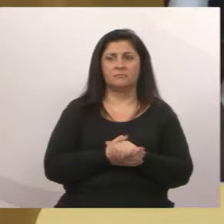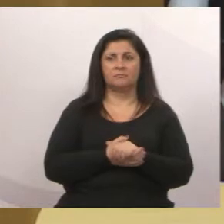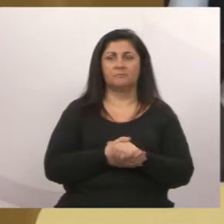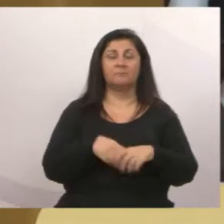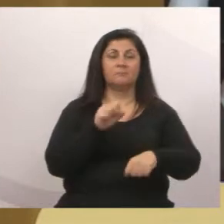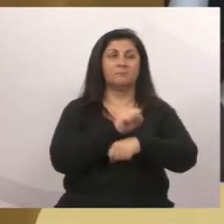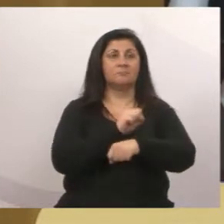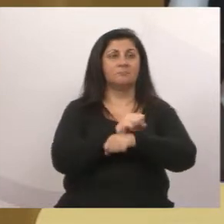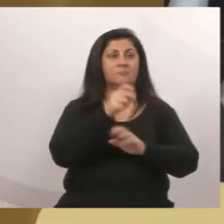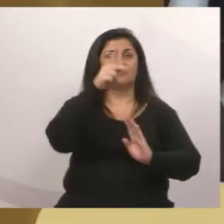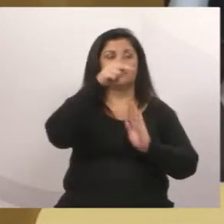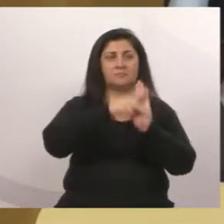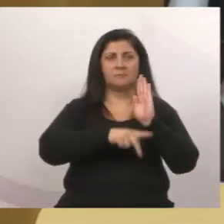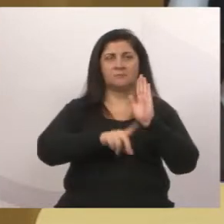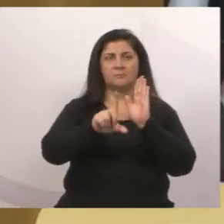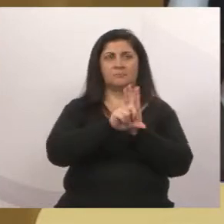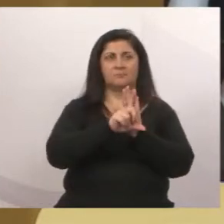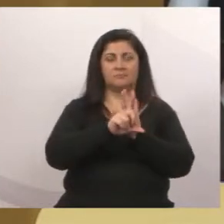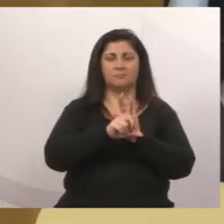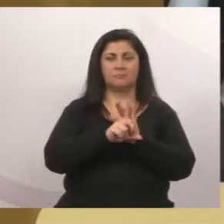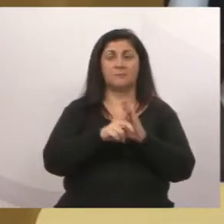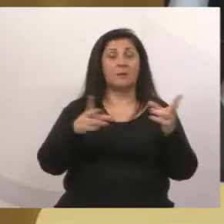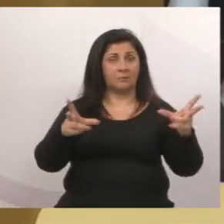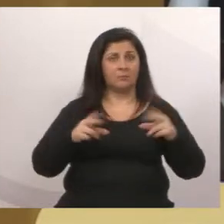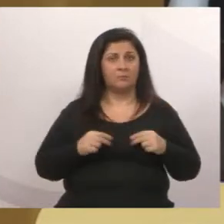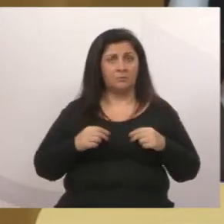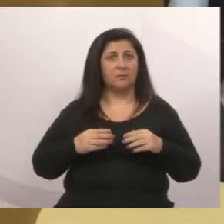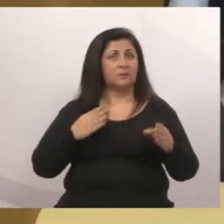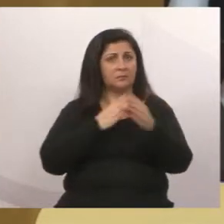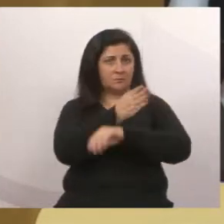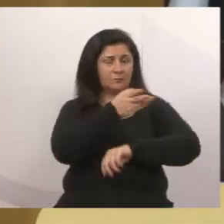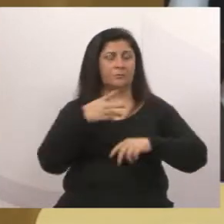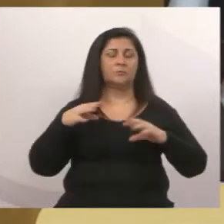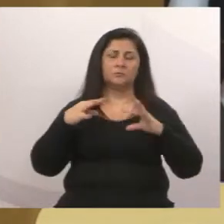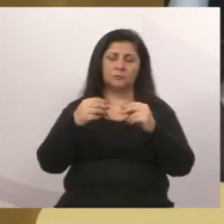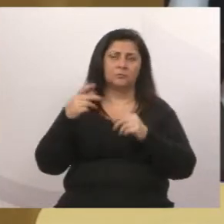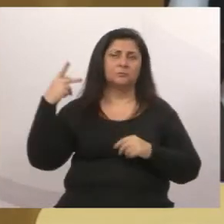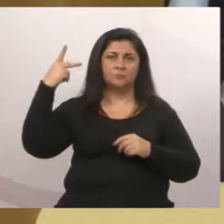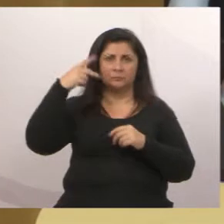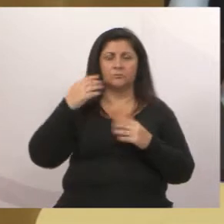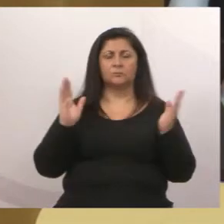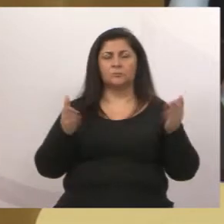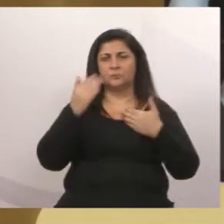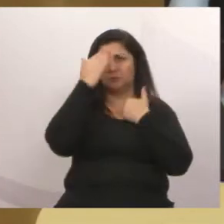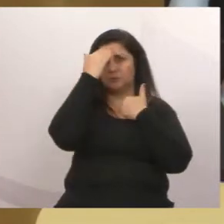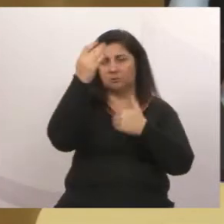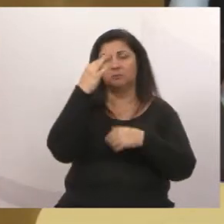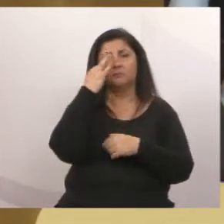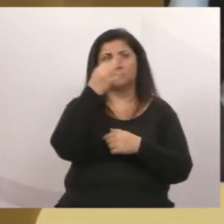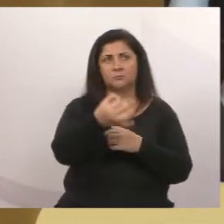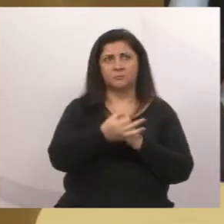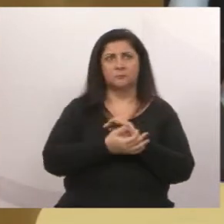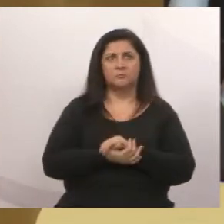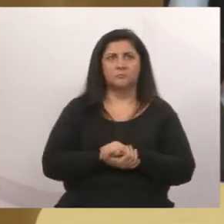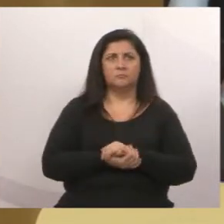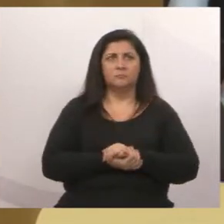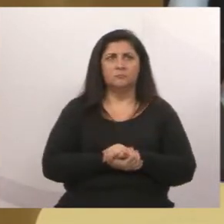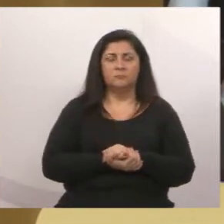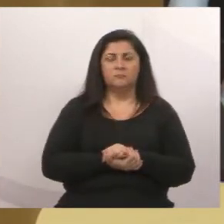pois, que o projeto de lei mereça a aprovação dos nobres pares e, antecipando o agradecimento pela atenção